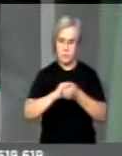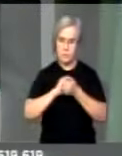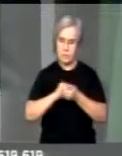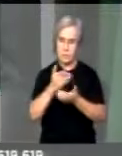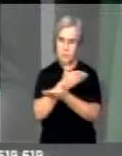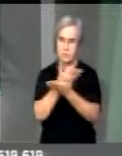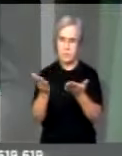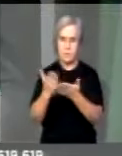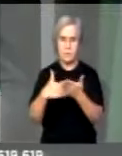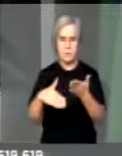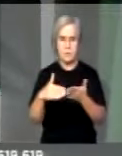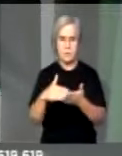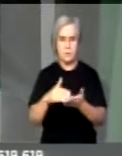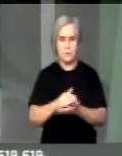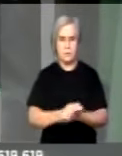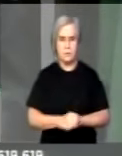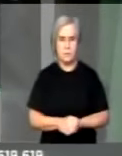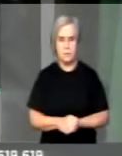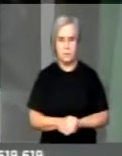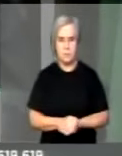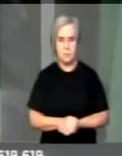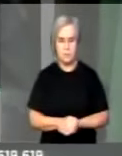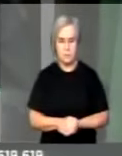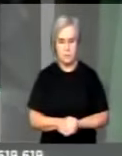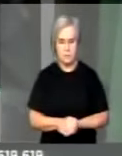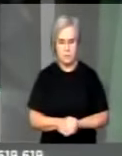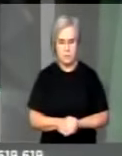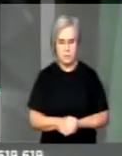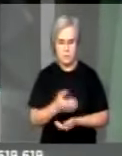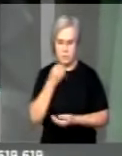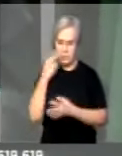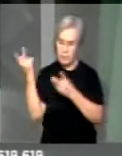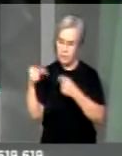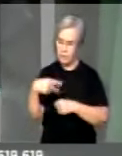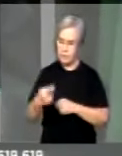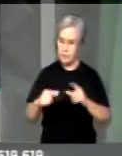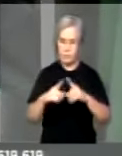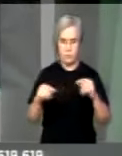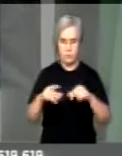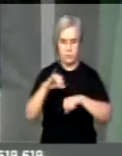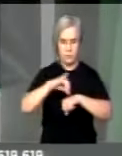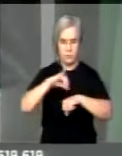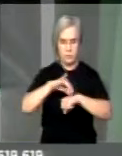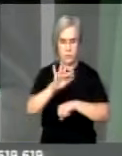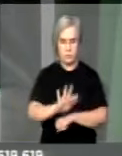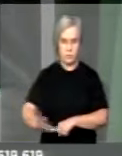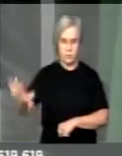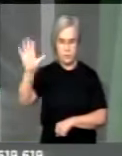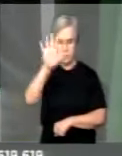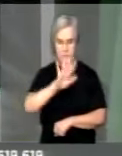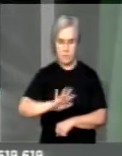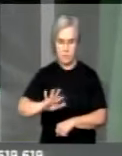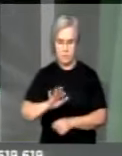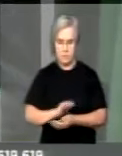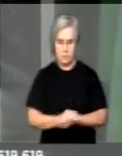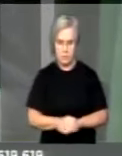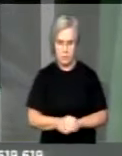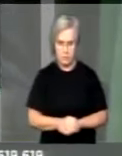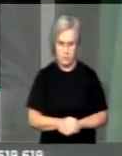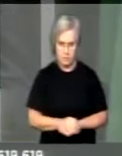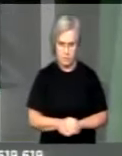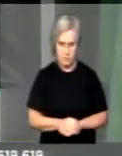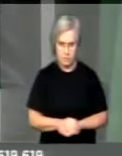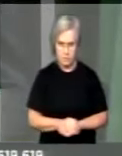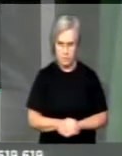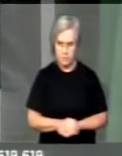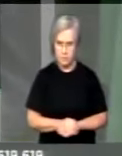a todos que sejam muito bem-vindos aqui em Brasília, nossa capital federal, vocês conheçam a nossa capital federal também, na